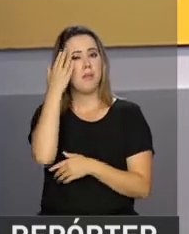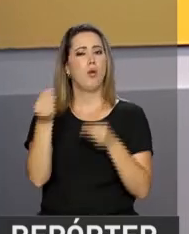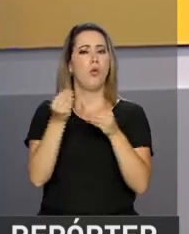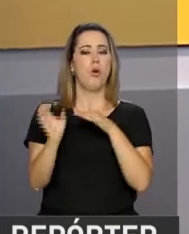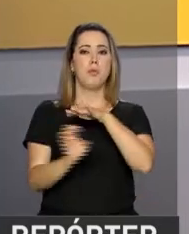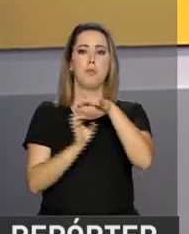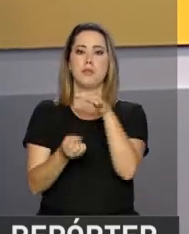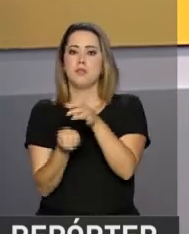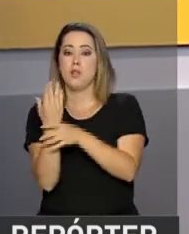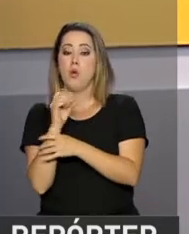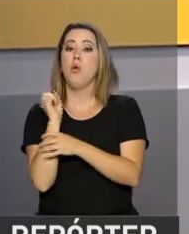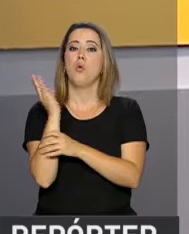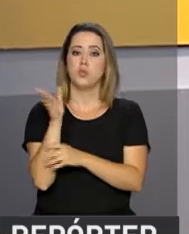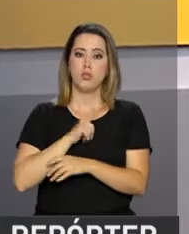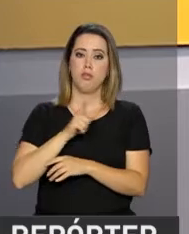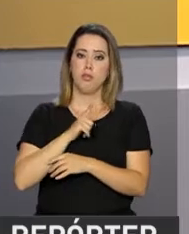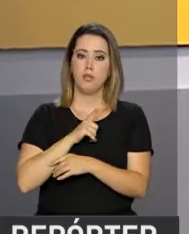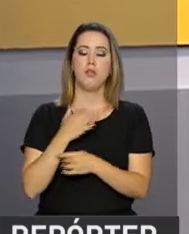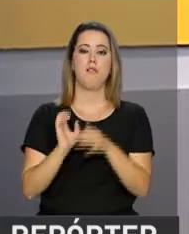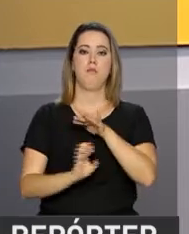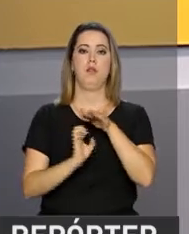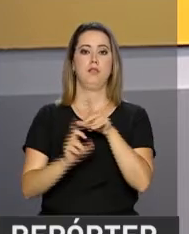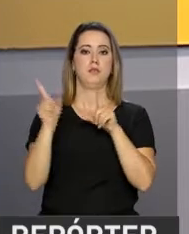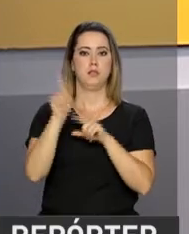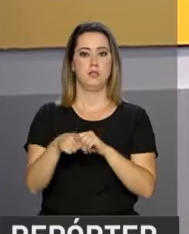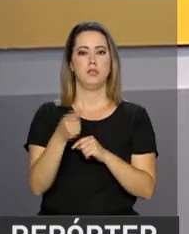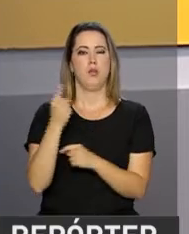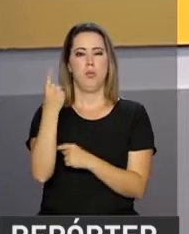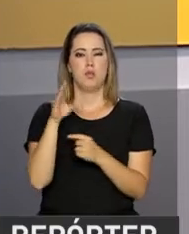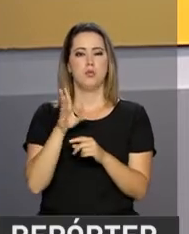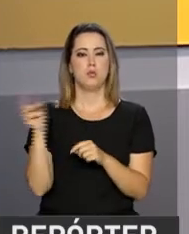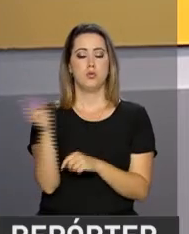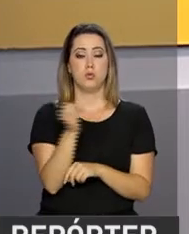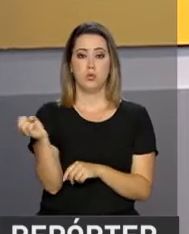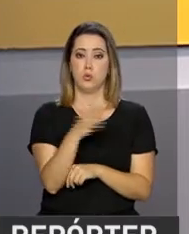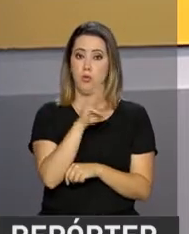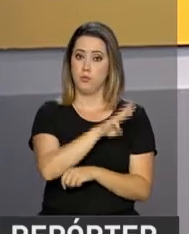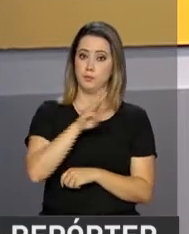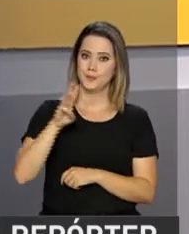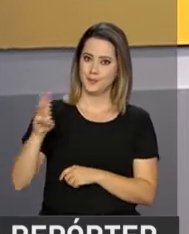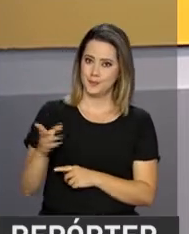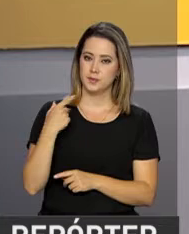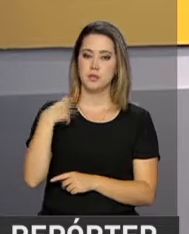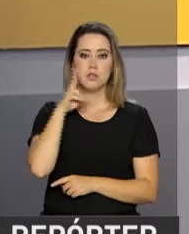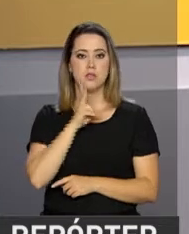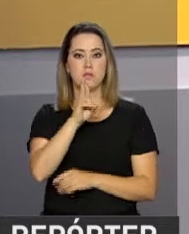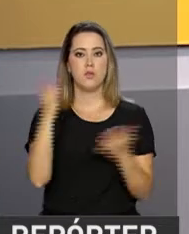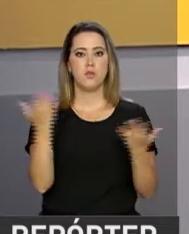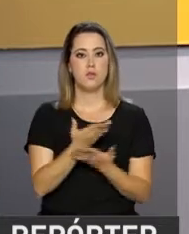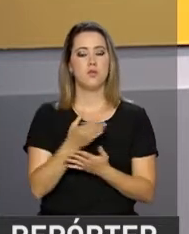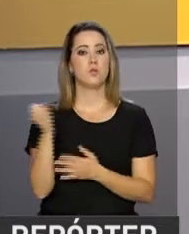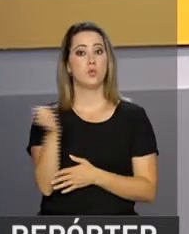ou já é um microempreendedor individual estas são algumas das novidades do portal do empreendedor que estréia